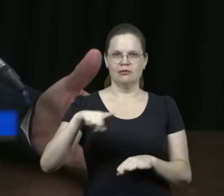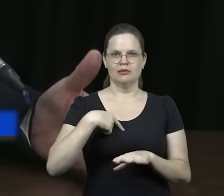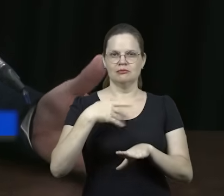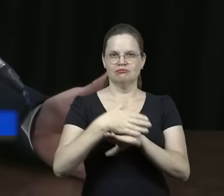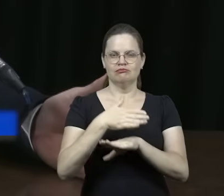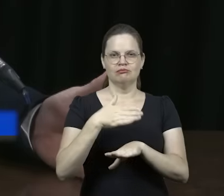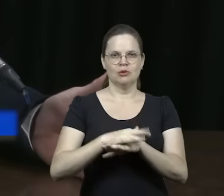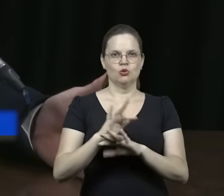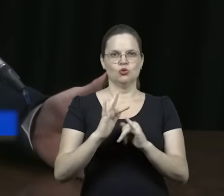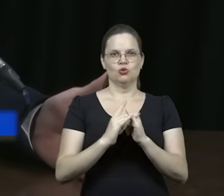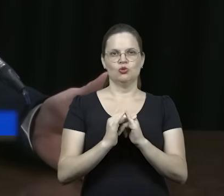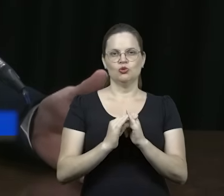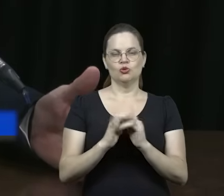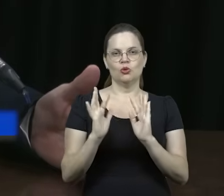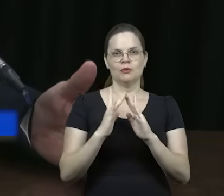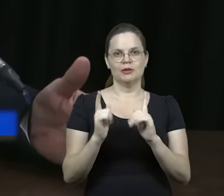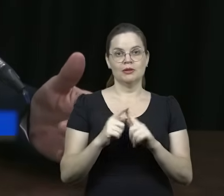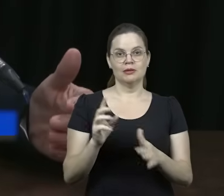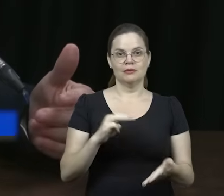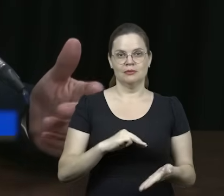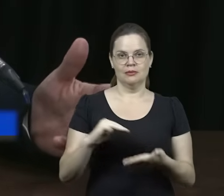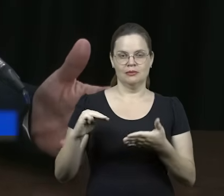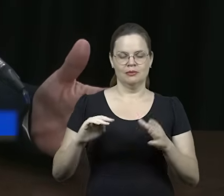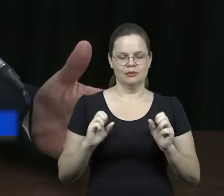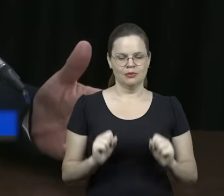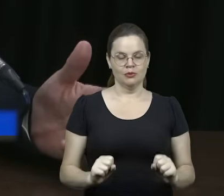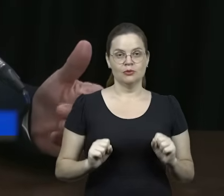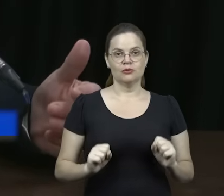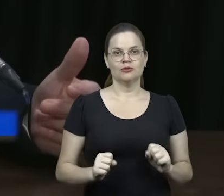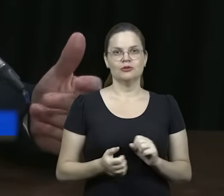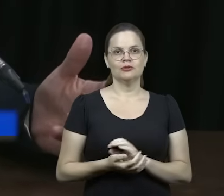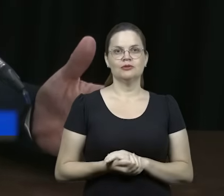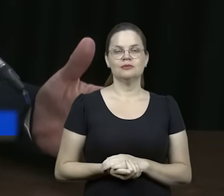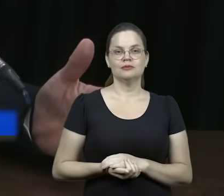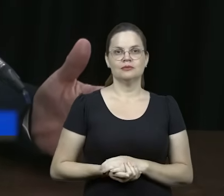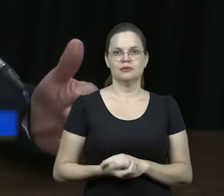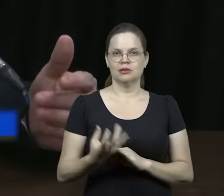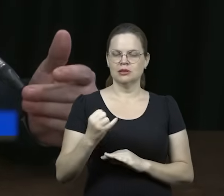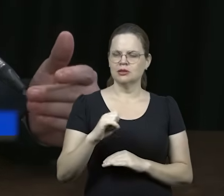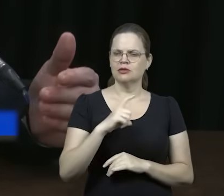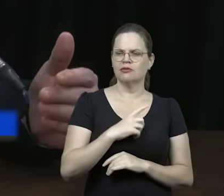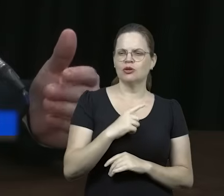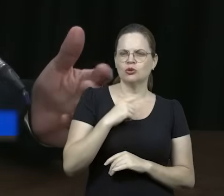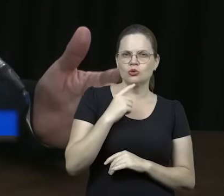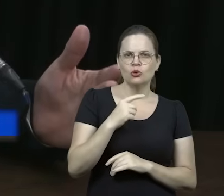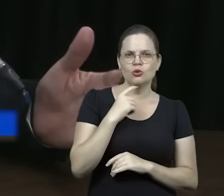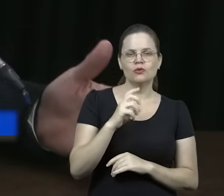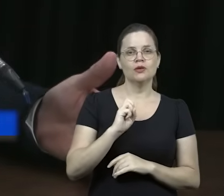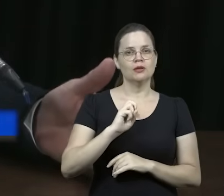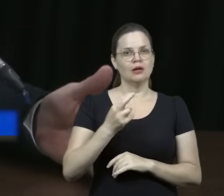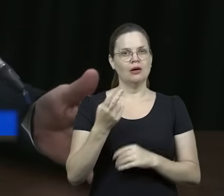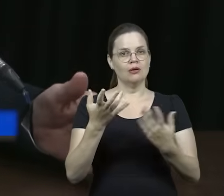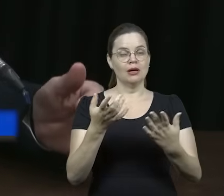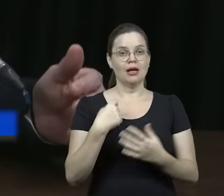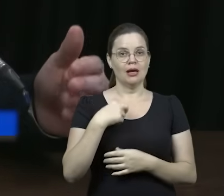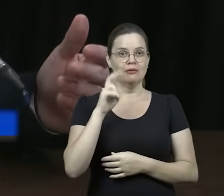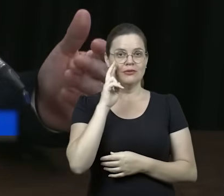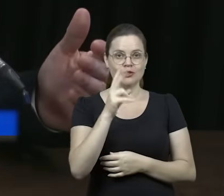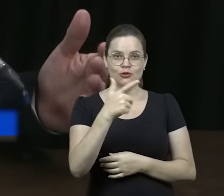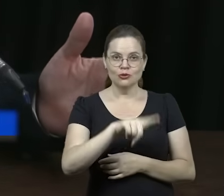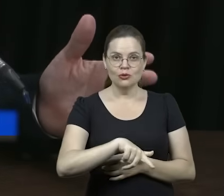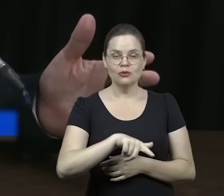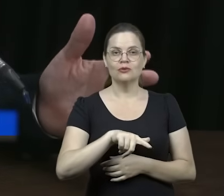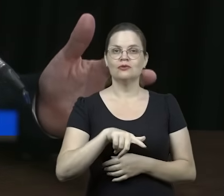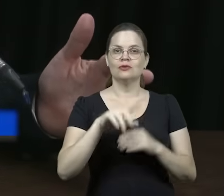do YouTube da Igreja Cristã Maranata, para que os irmãos, se tiverem alguma dúvida, quiserem rever,